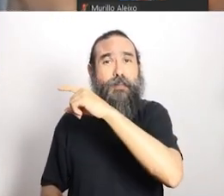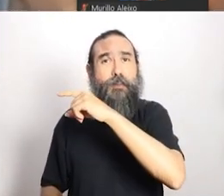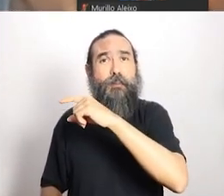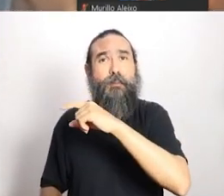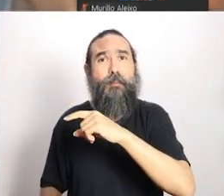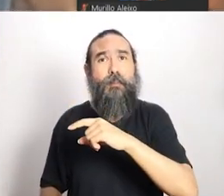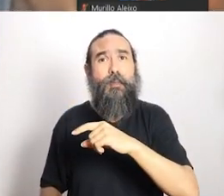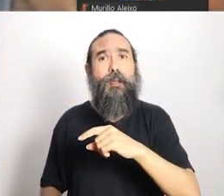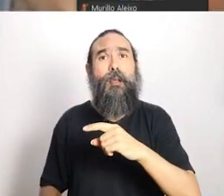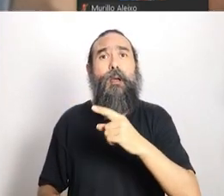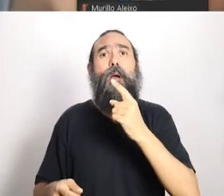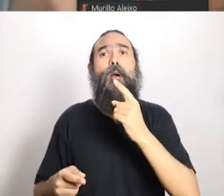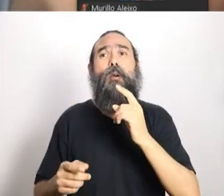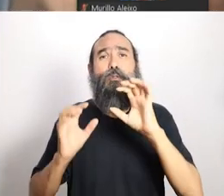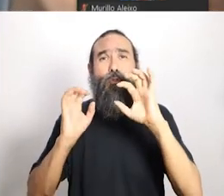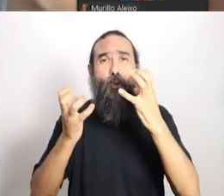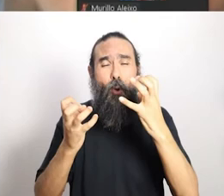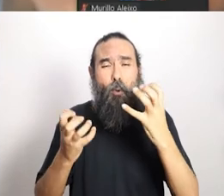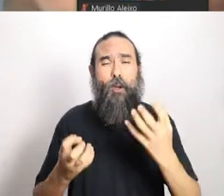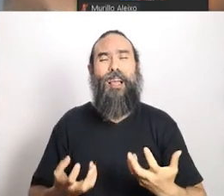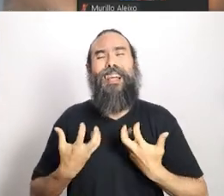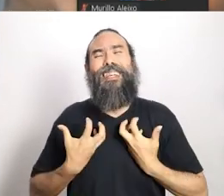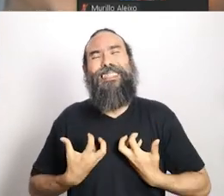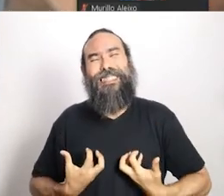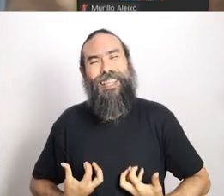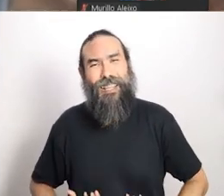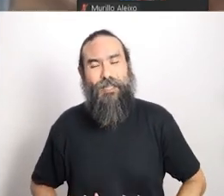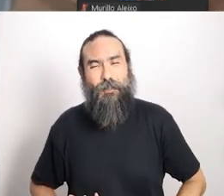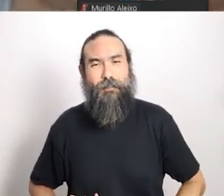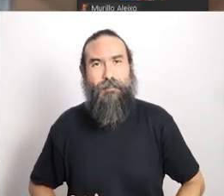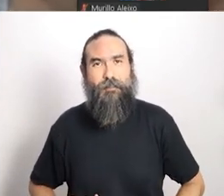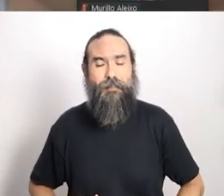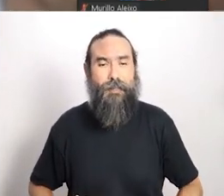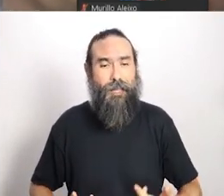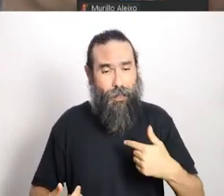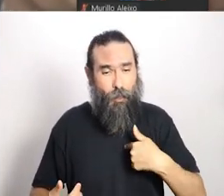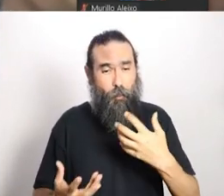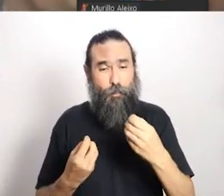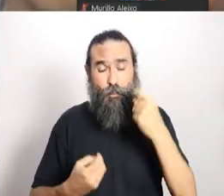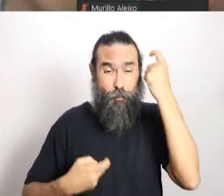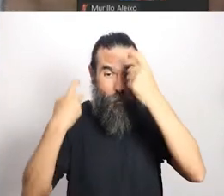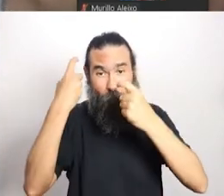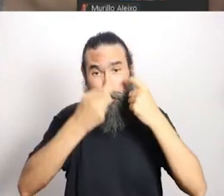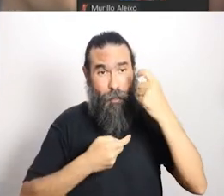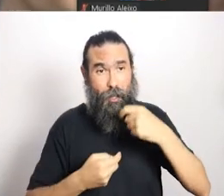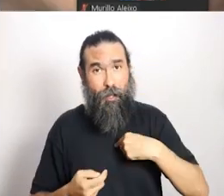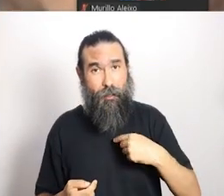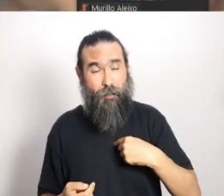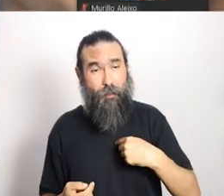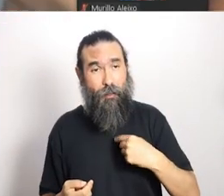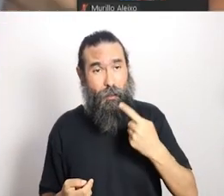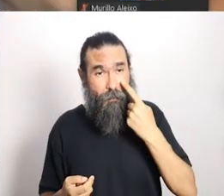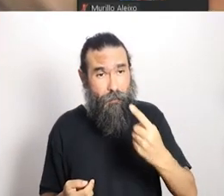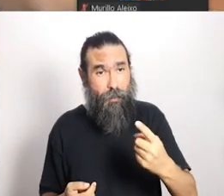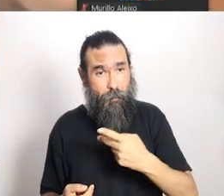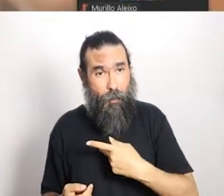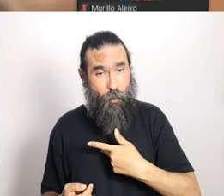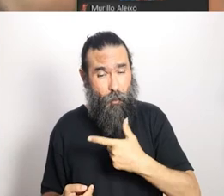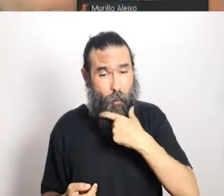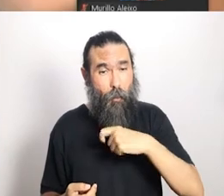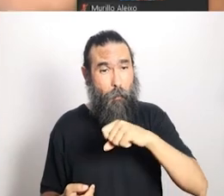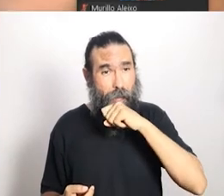ter o nível de desgaste que ele tinha antes, né? Me incomodava muito, Adiel, quando meu